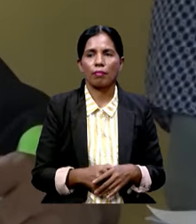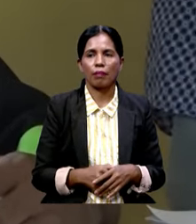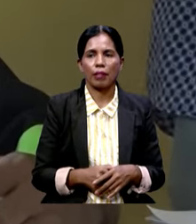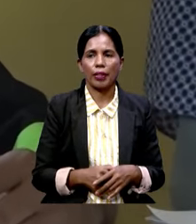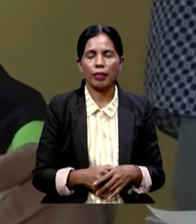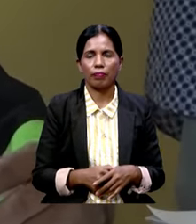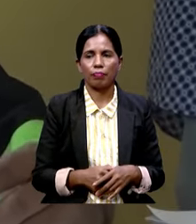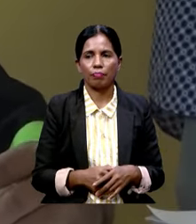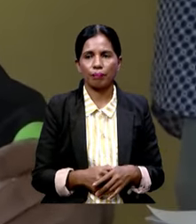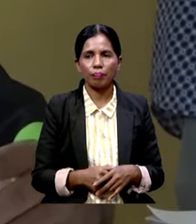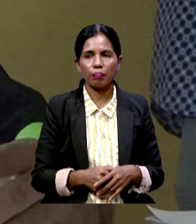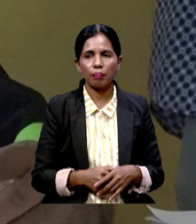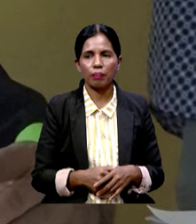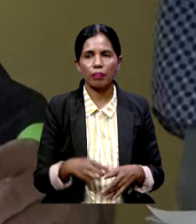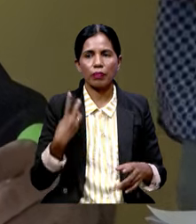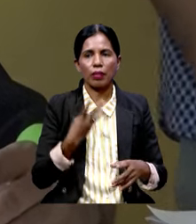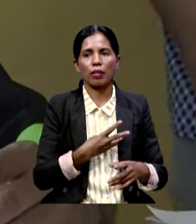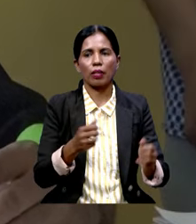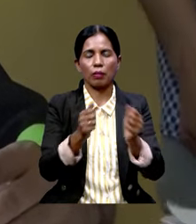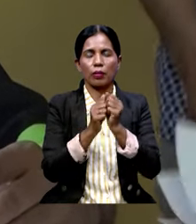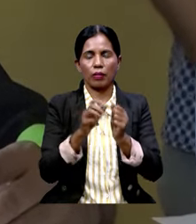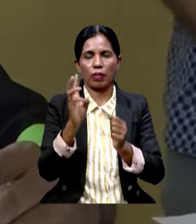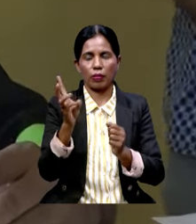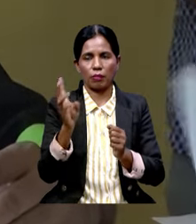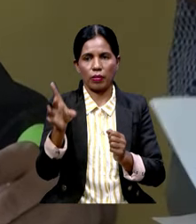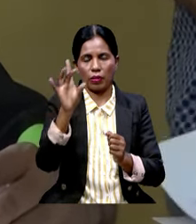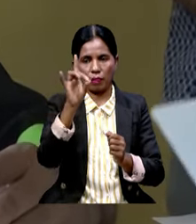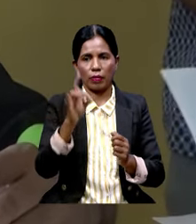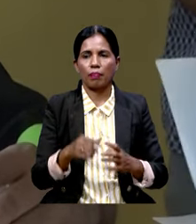ita hamutu gihana ne 68